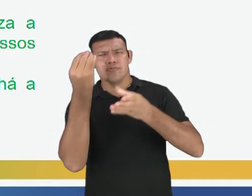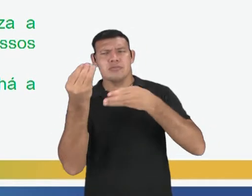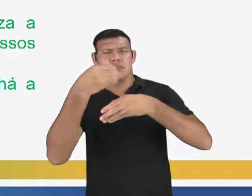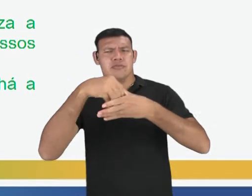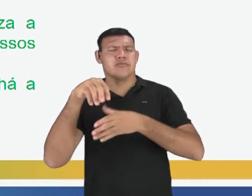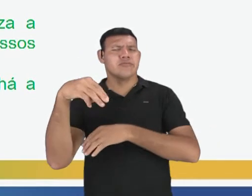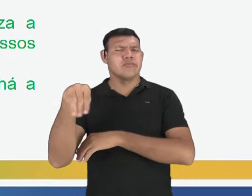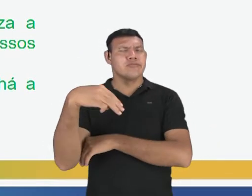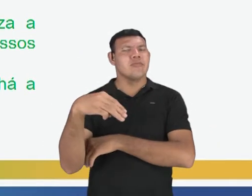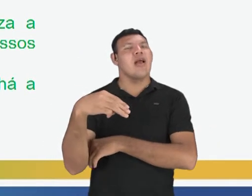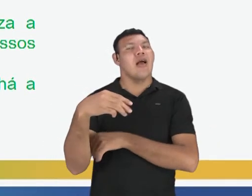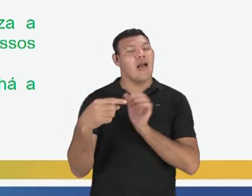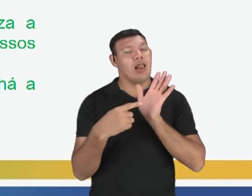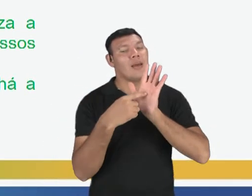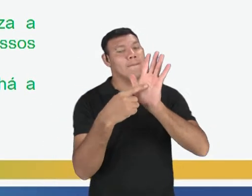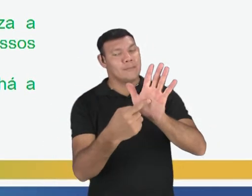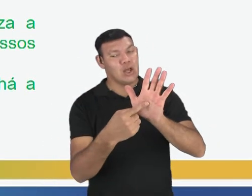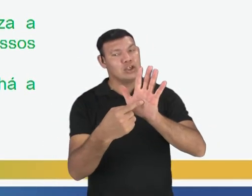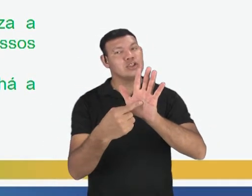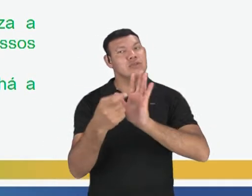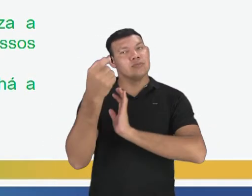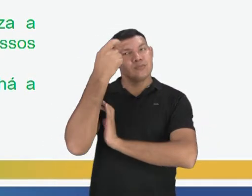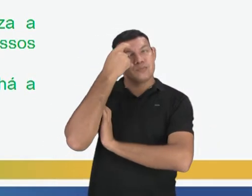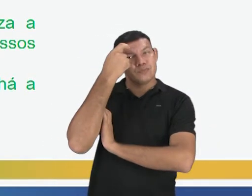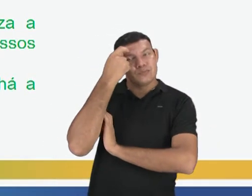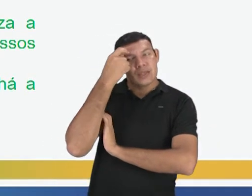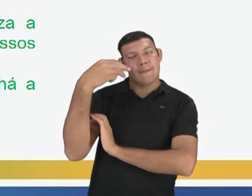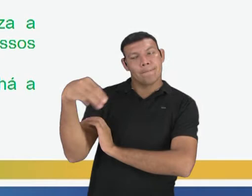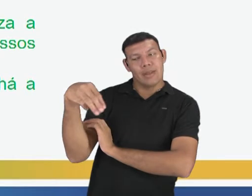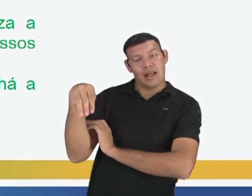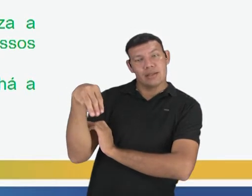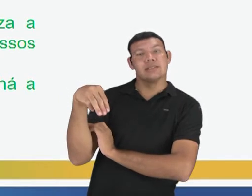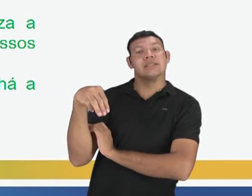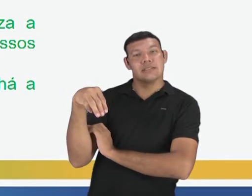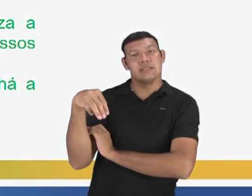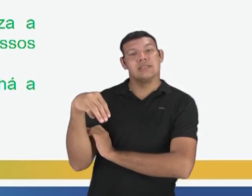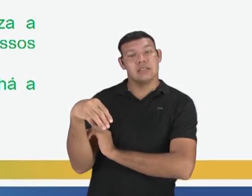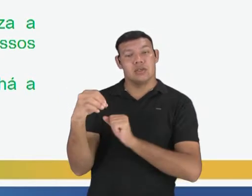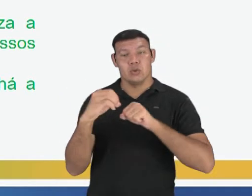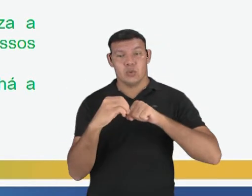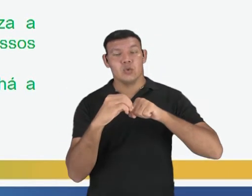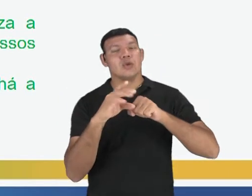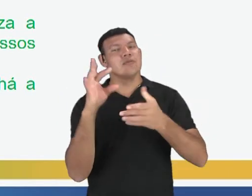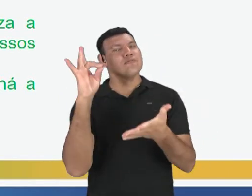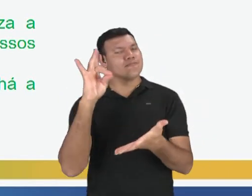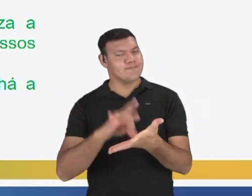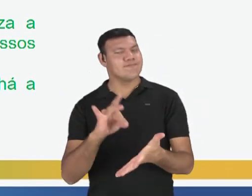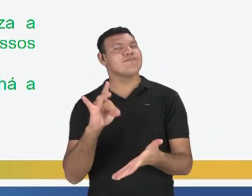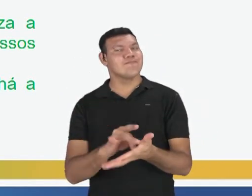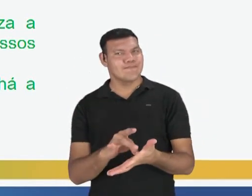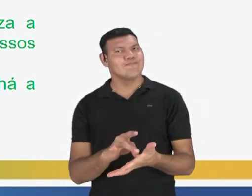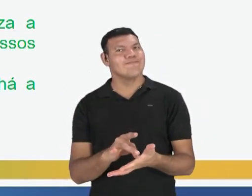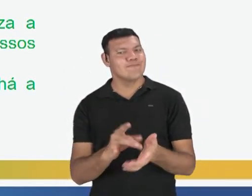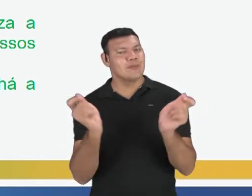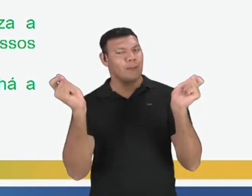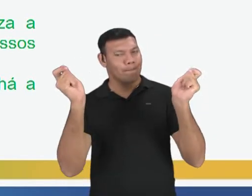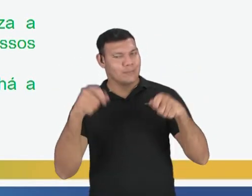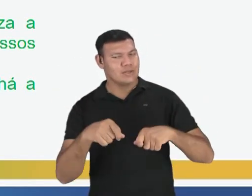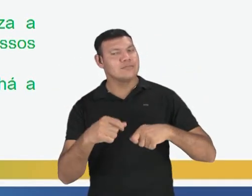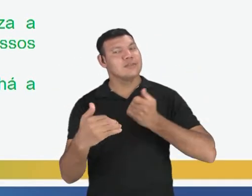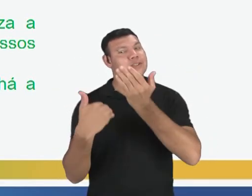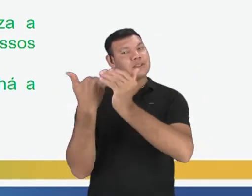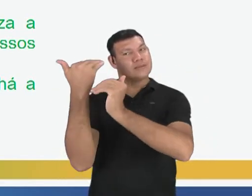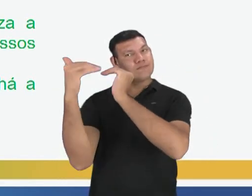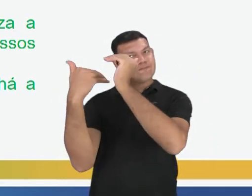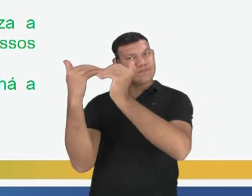vai trazer esse conhecimento lógico e matemático e vai dizer que esse é o conhecimento verdadeiro para a gente poder